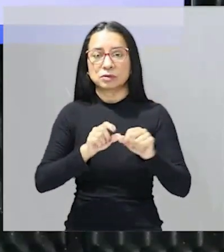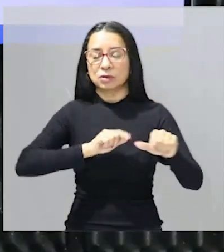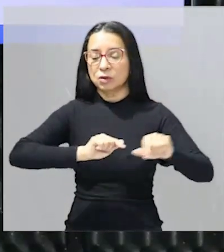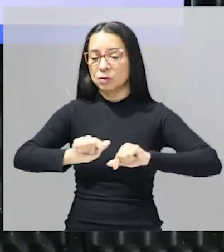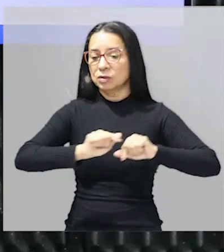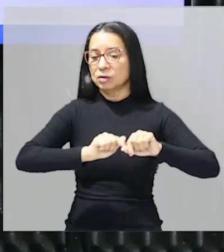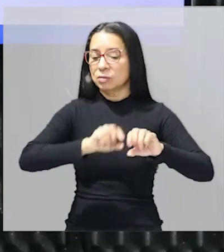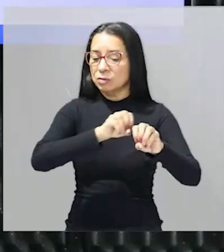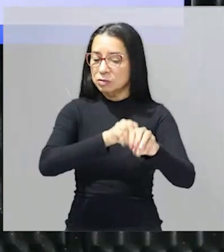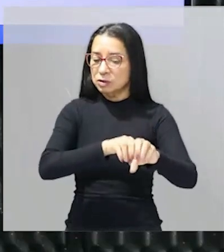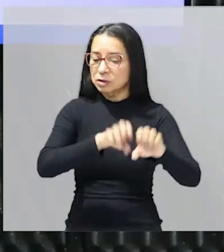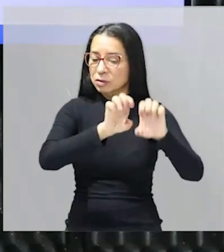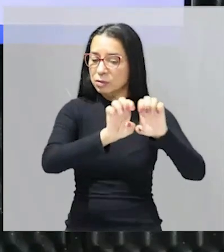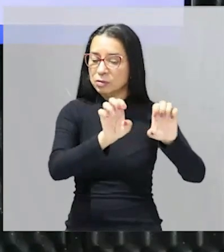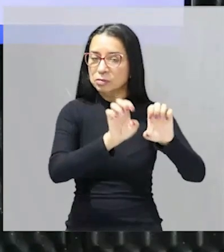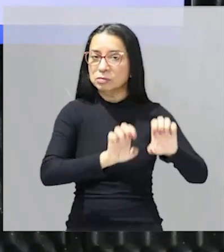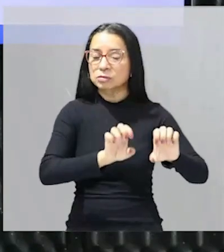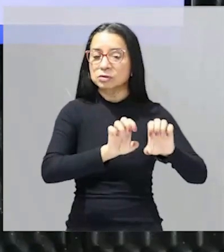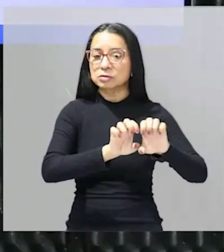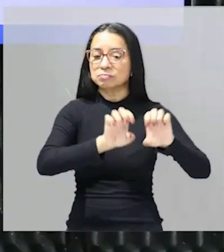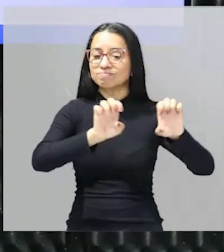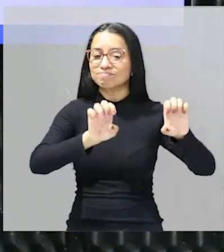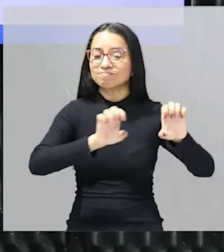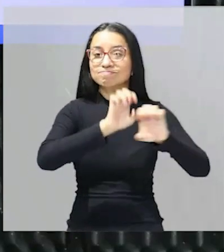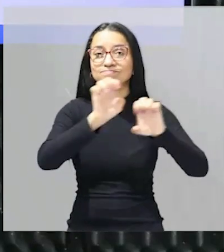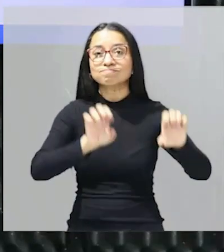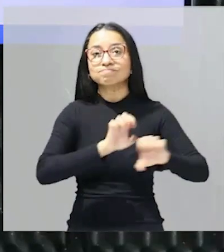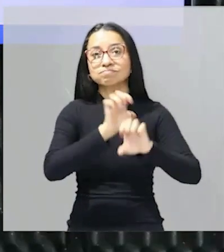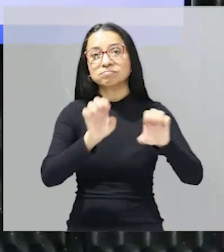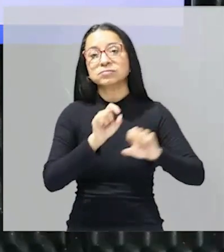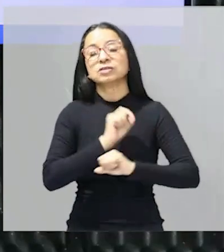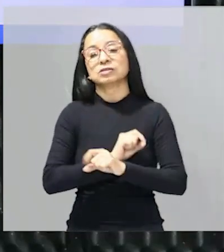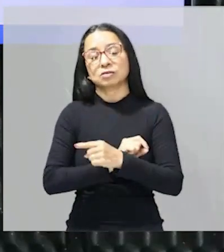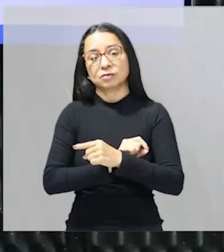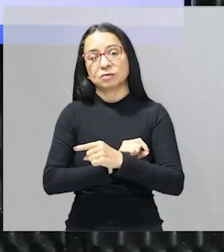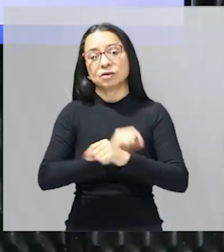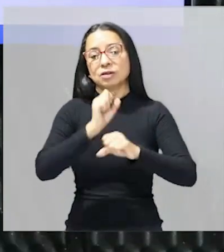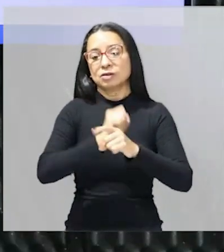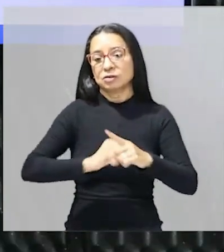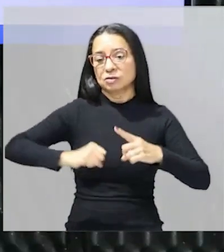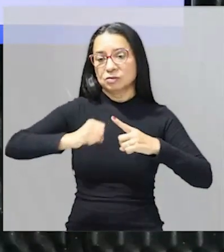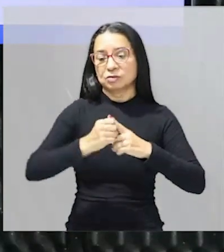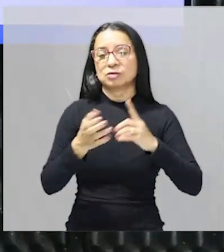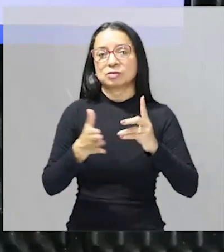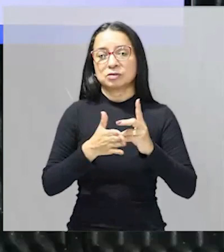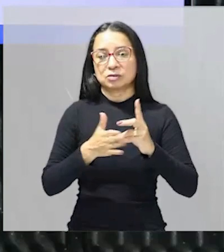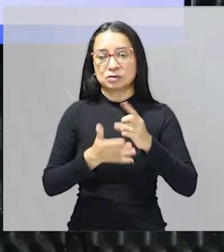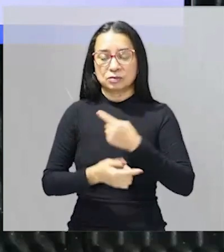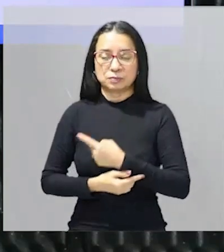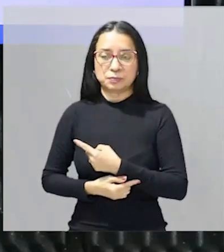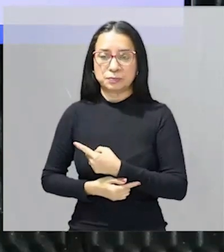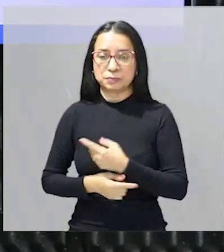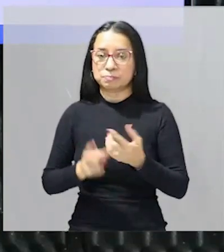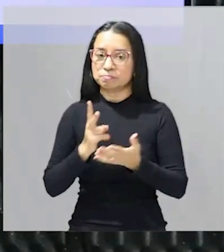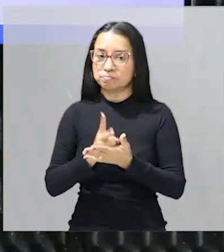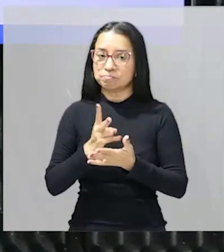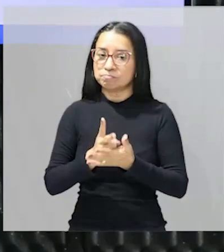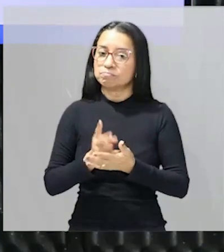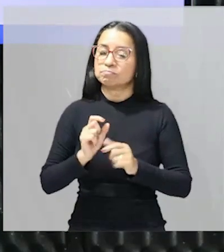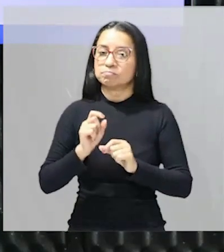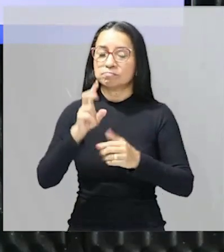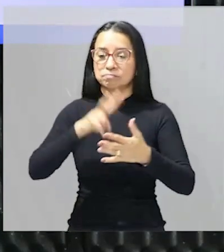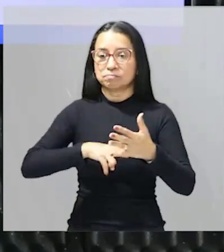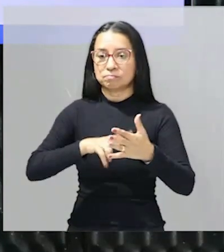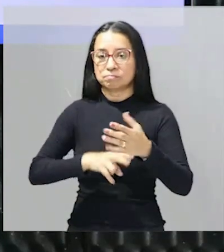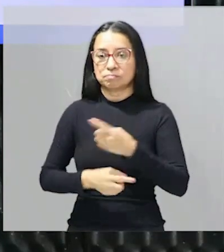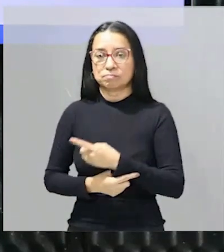evangelização dessas sociedades indígenas. Então, olha só, seu caráter eminentemente